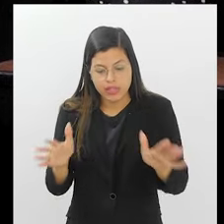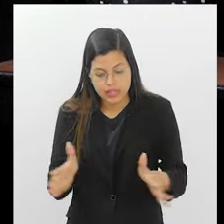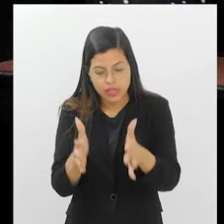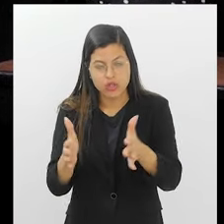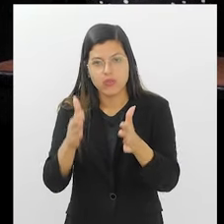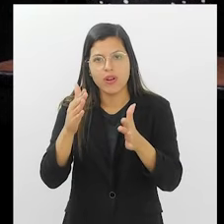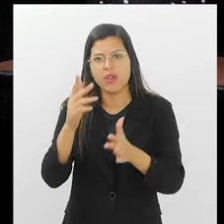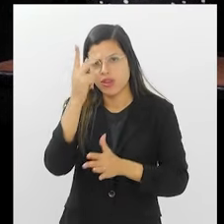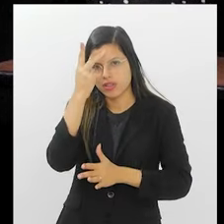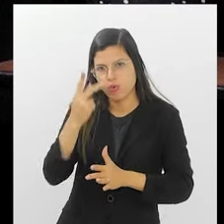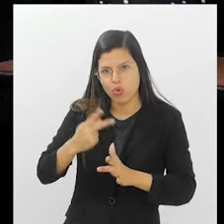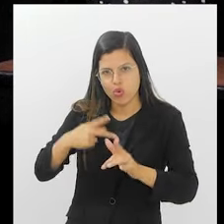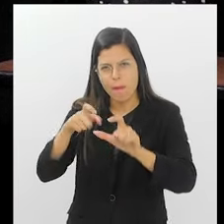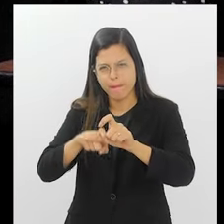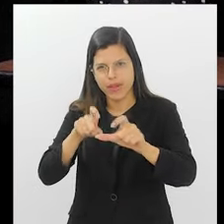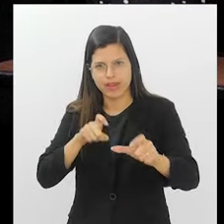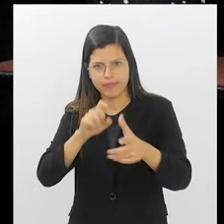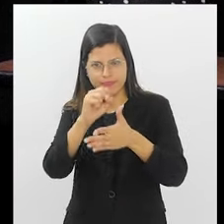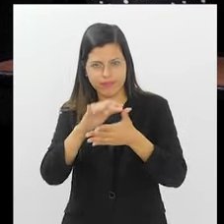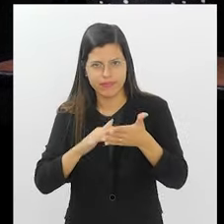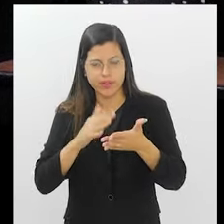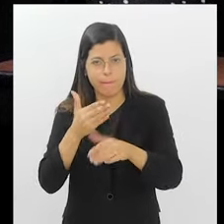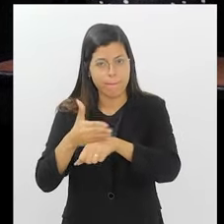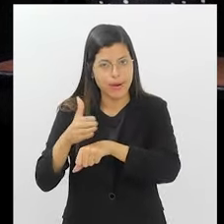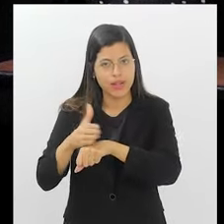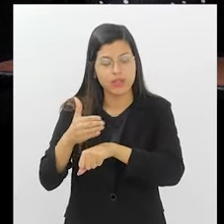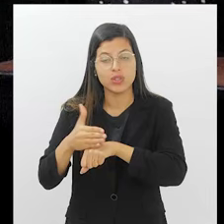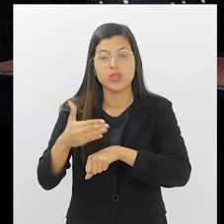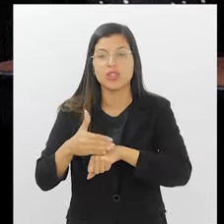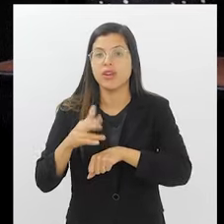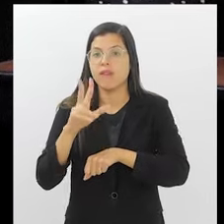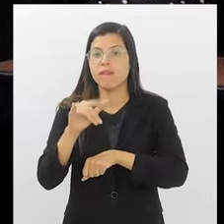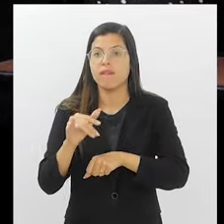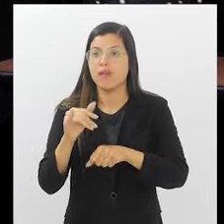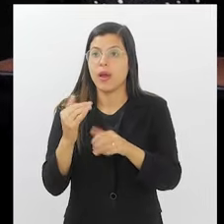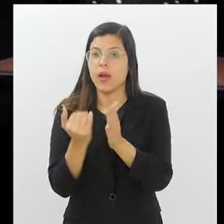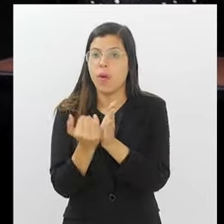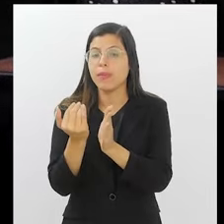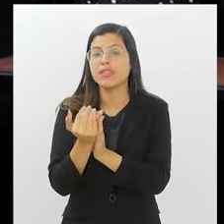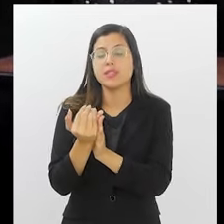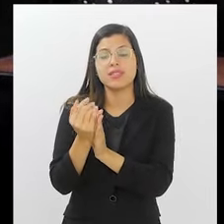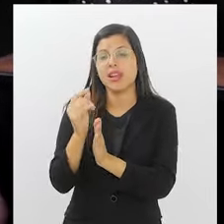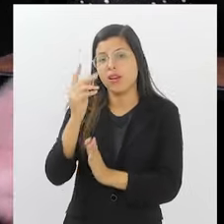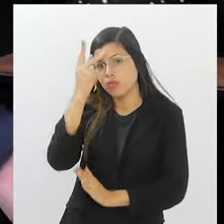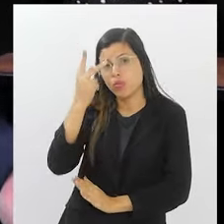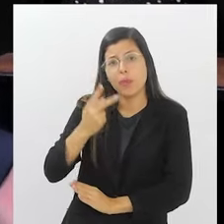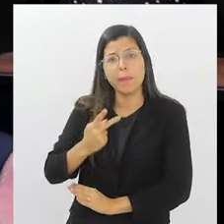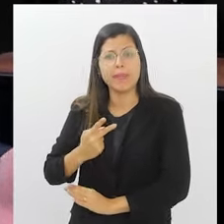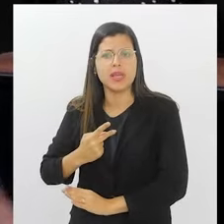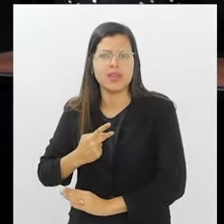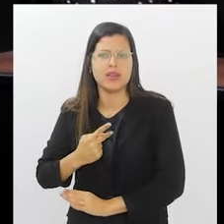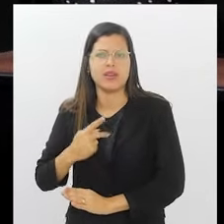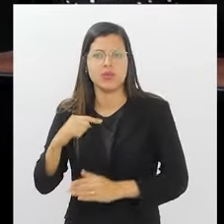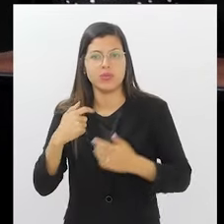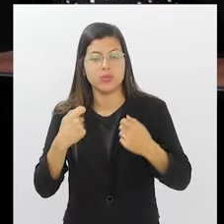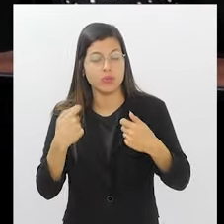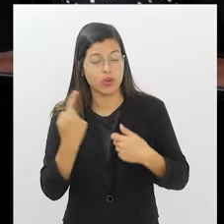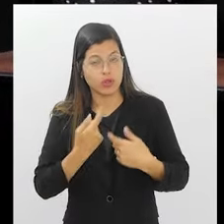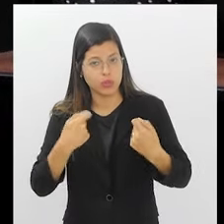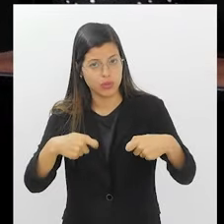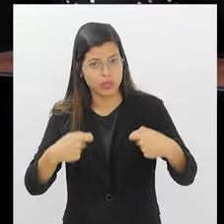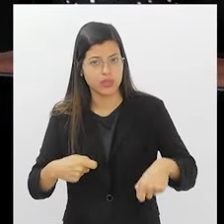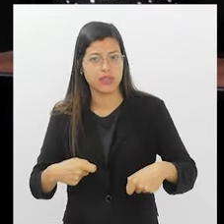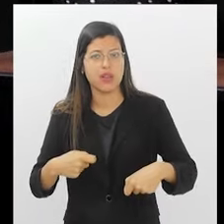dessas crianças, crianças e adolescentes, e adultos também, a gente vai aumentar o quê? A sua autonomia, que é o que a gente precisa,